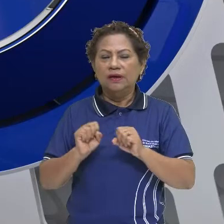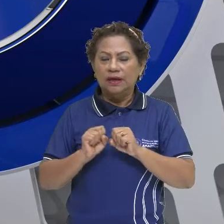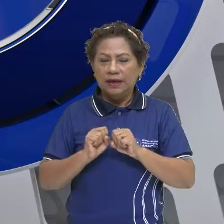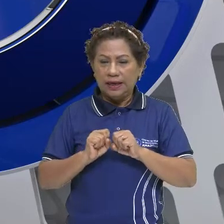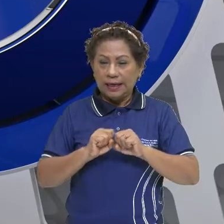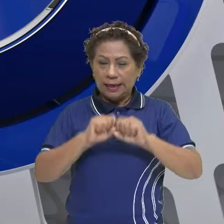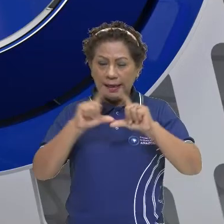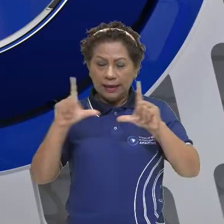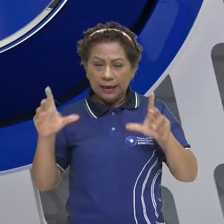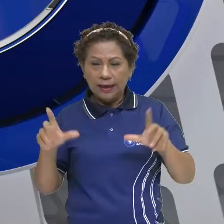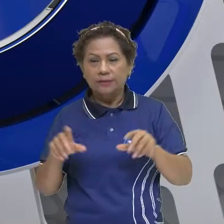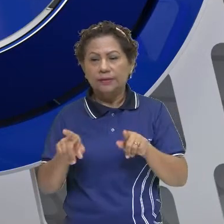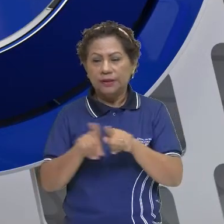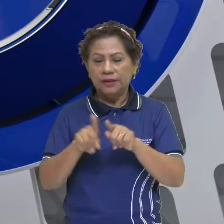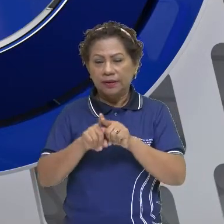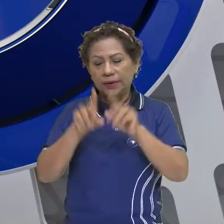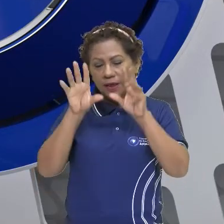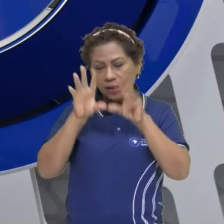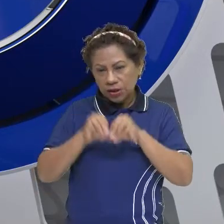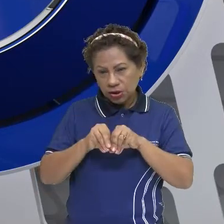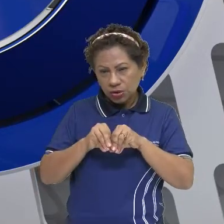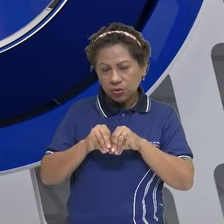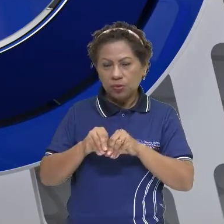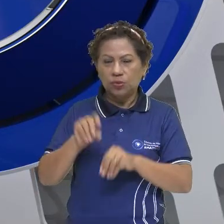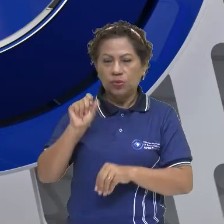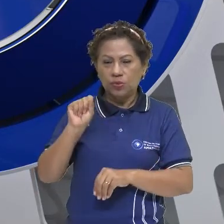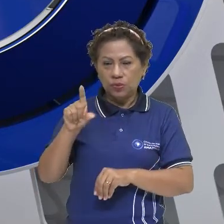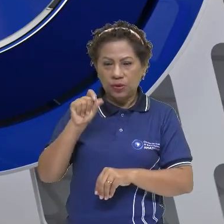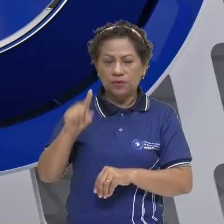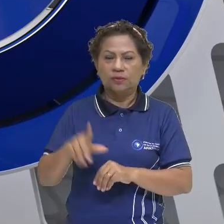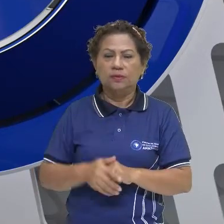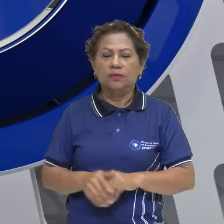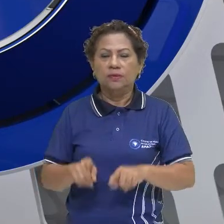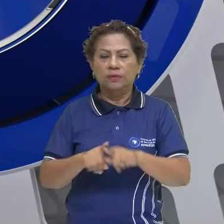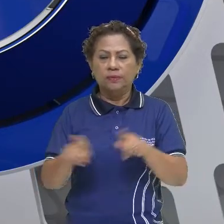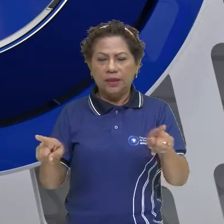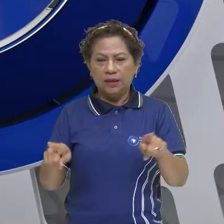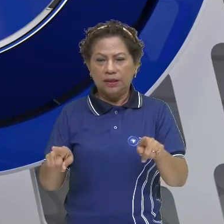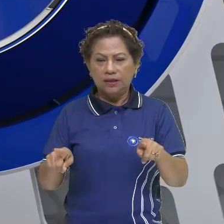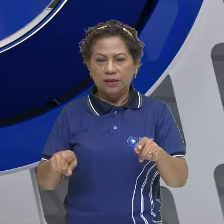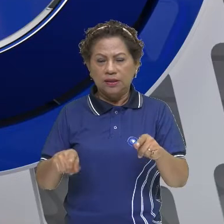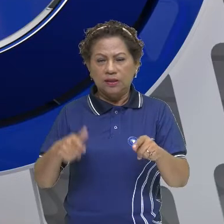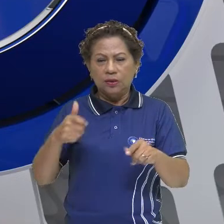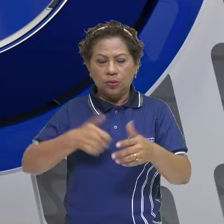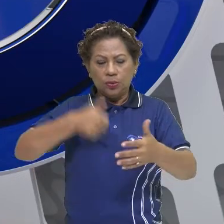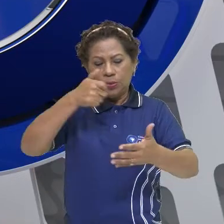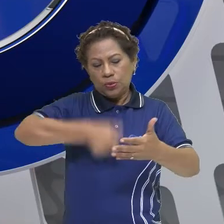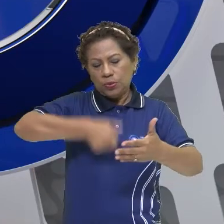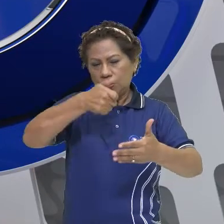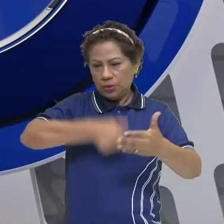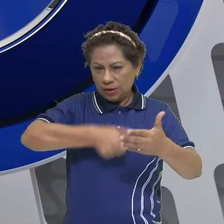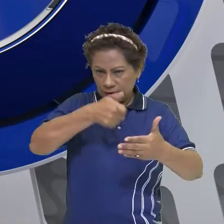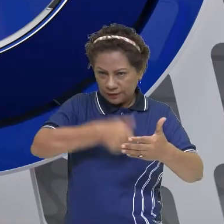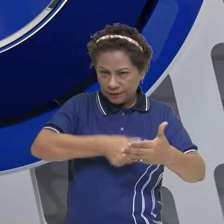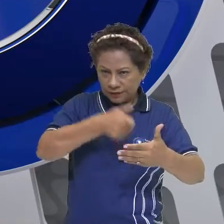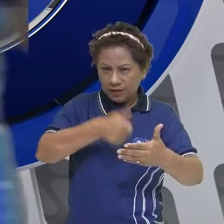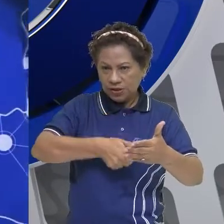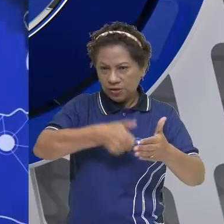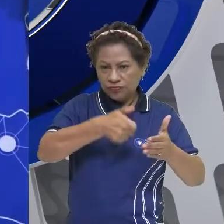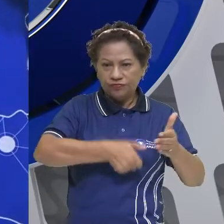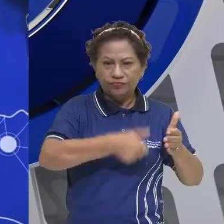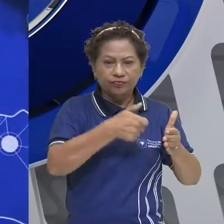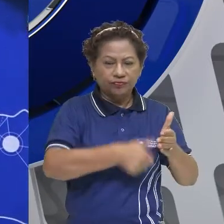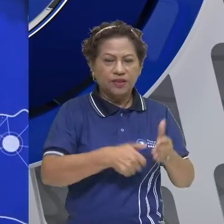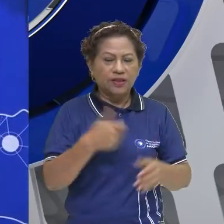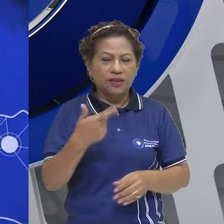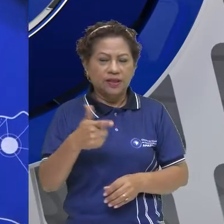escuro. Só que no grafite, normalmente, né, as obras não seguem